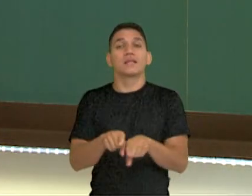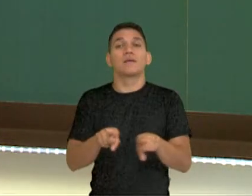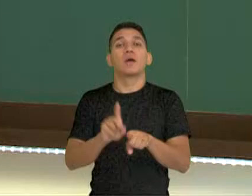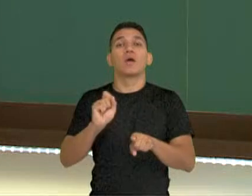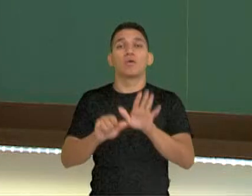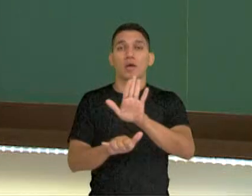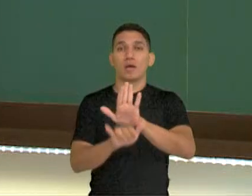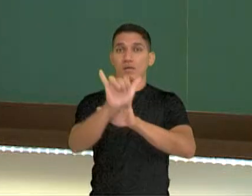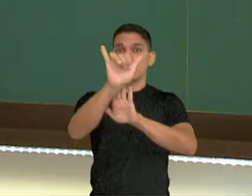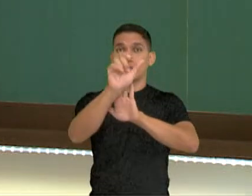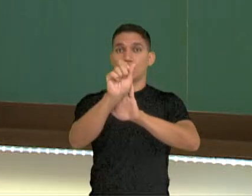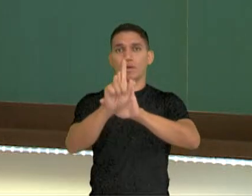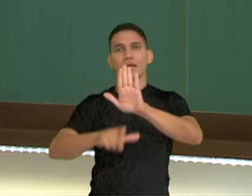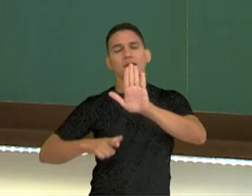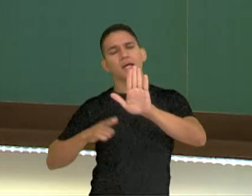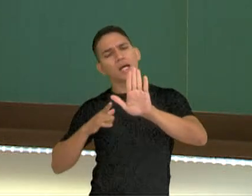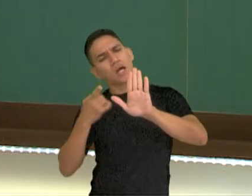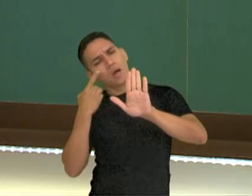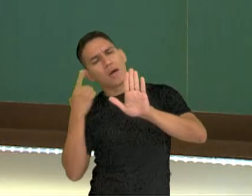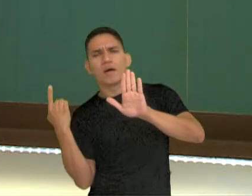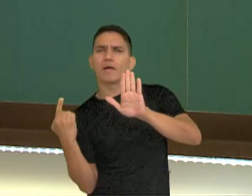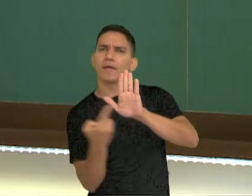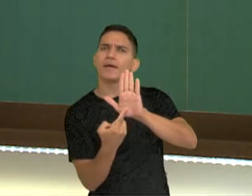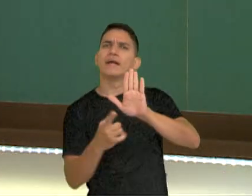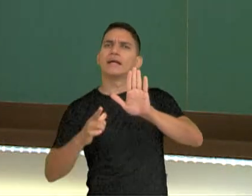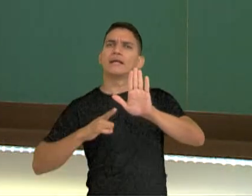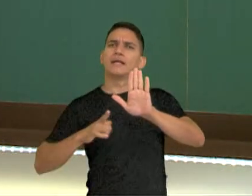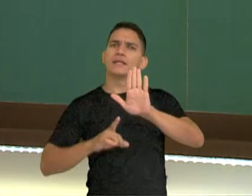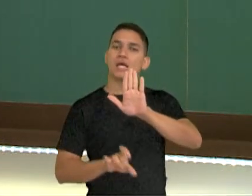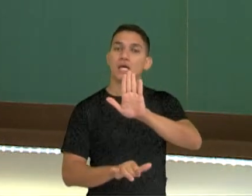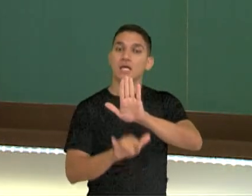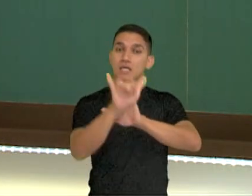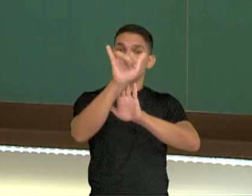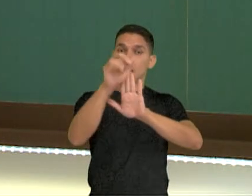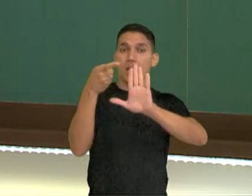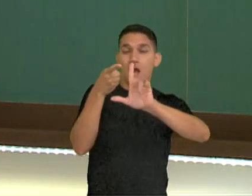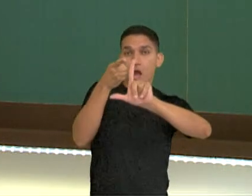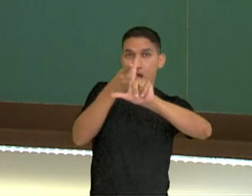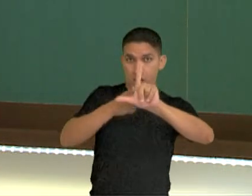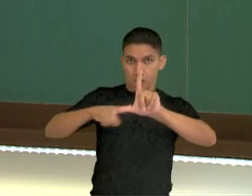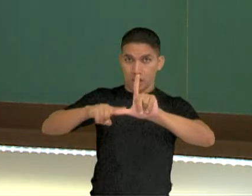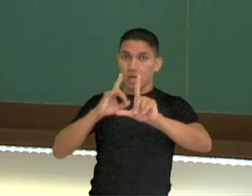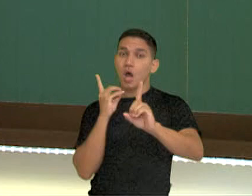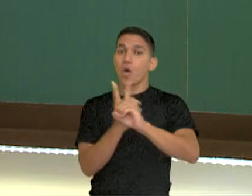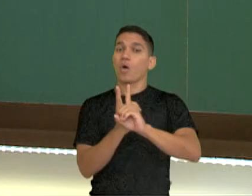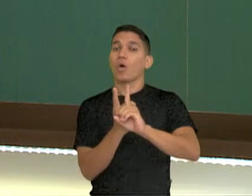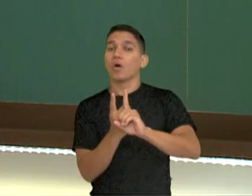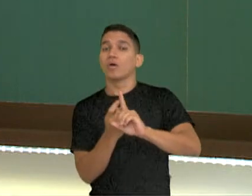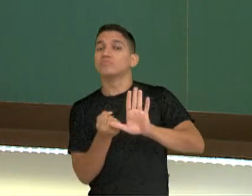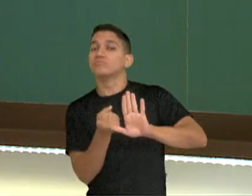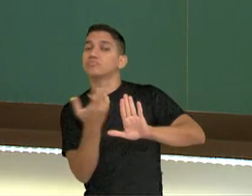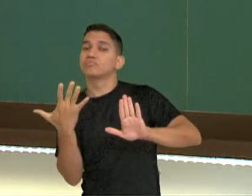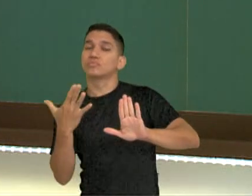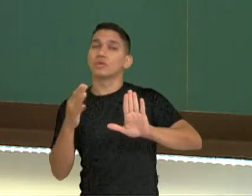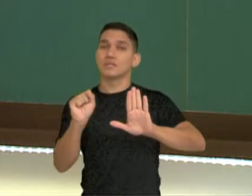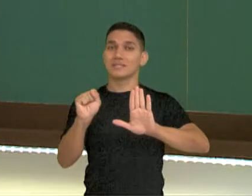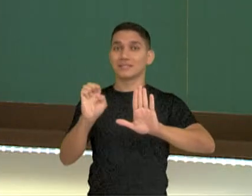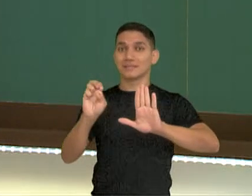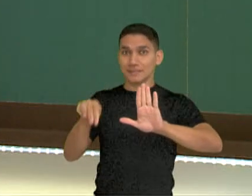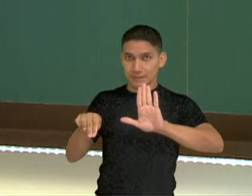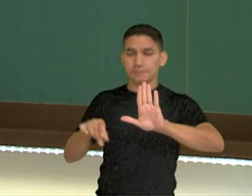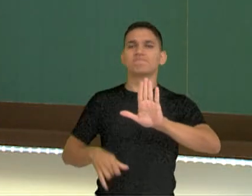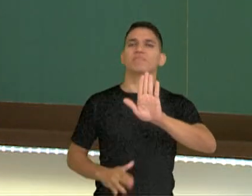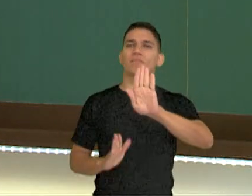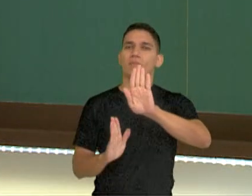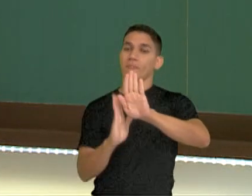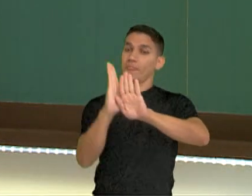Y. Quando você projeta o ângulo sobre o eixo Y, você tem os valores do seno desse ângulo. E a